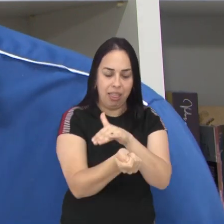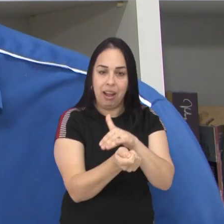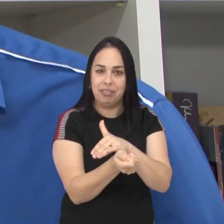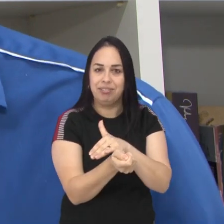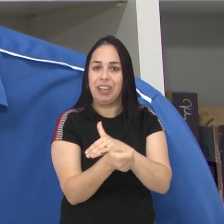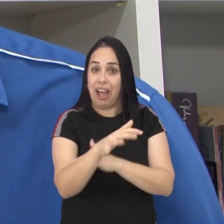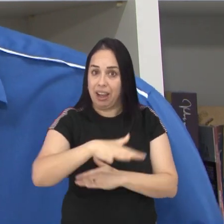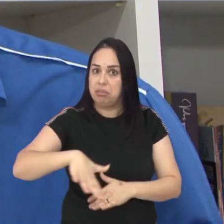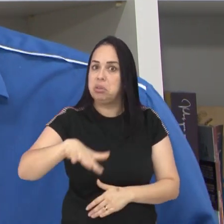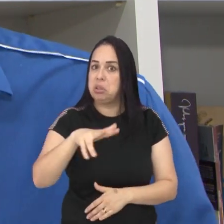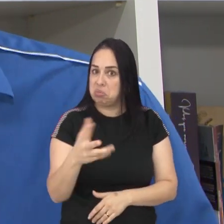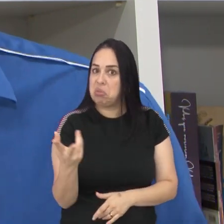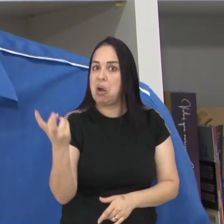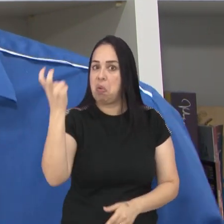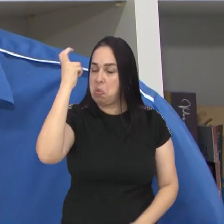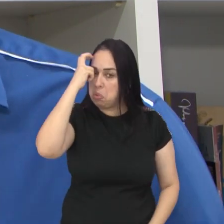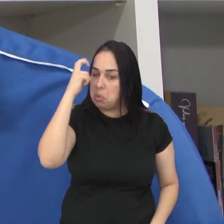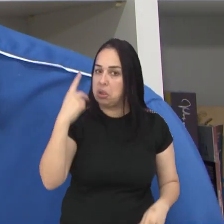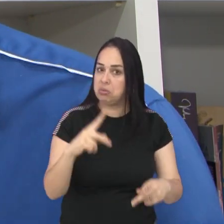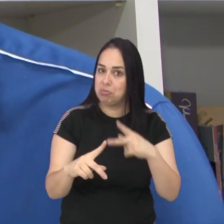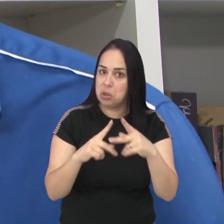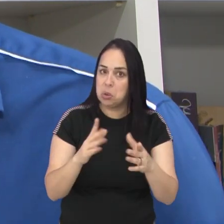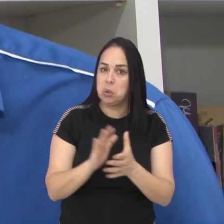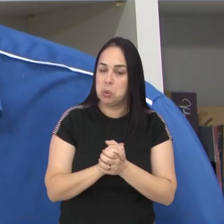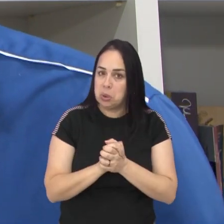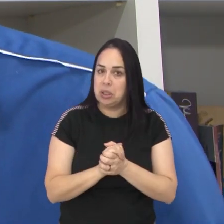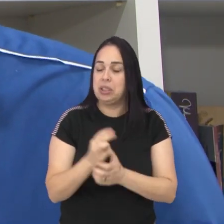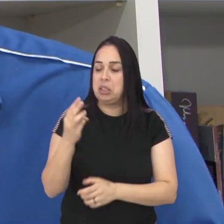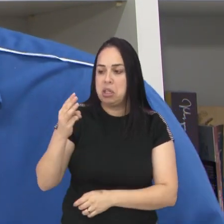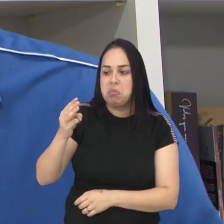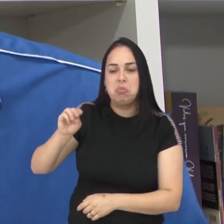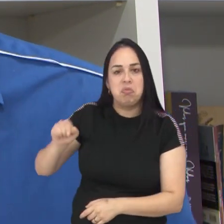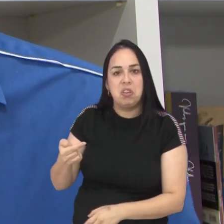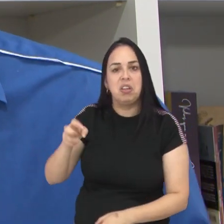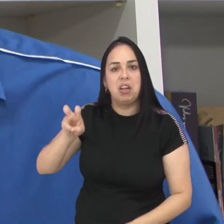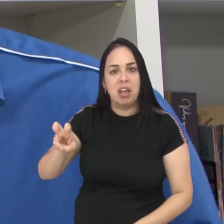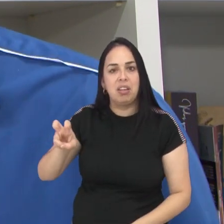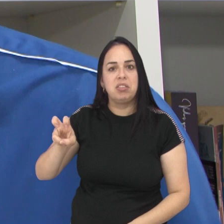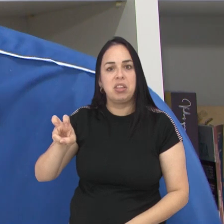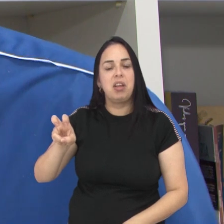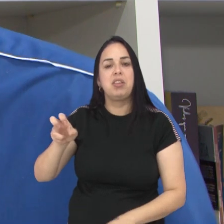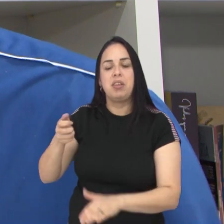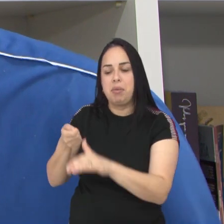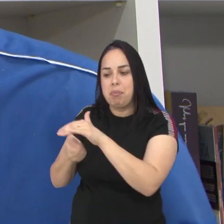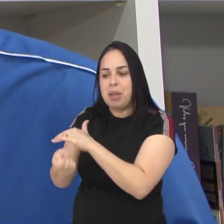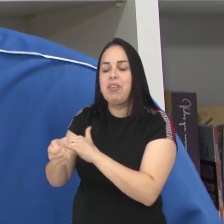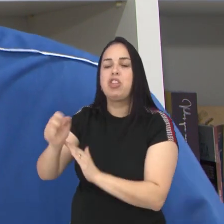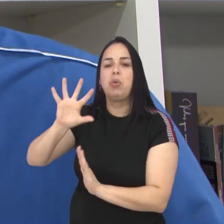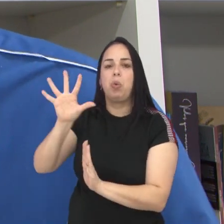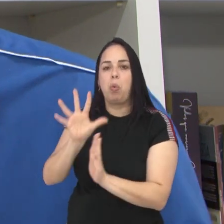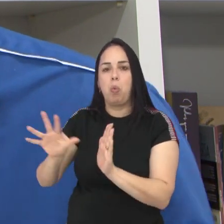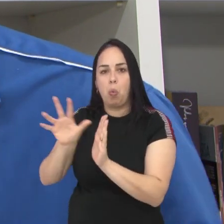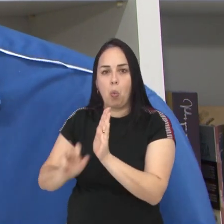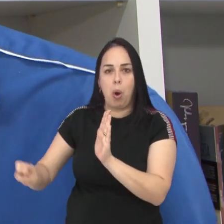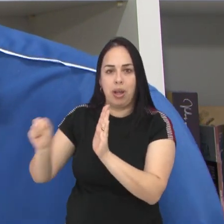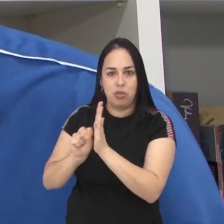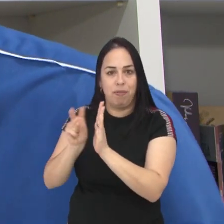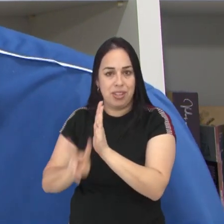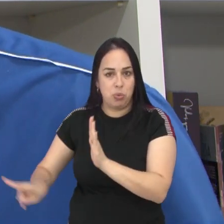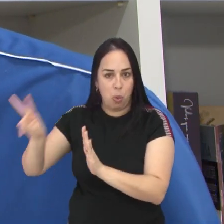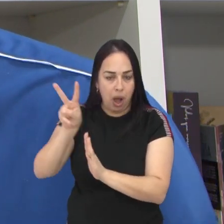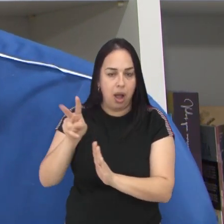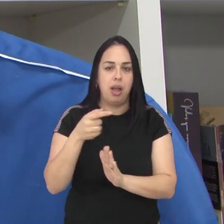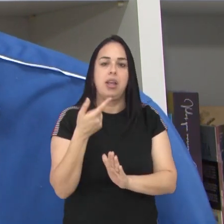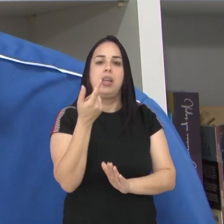para serem investidos aqui na cultura da nossa cidade, 3 milhões e meio para o audiovisual, 1 milhão e meio para